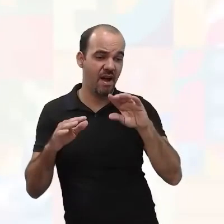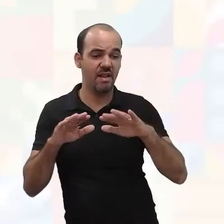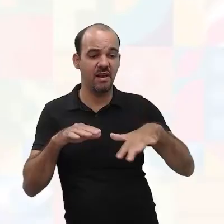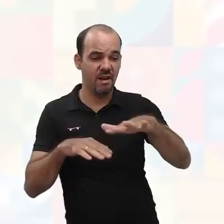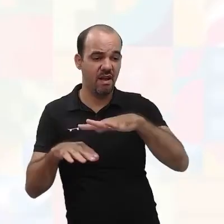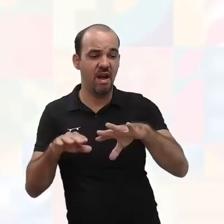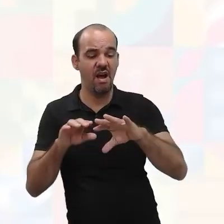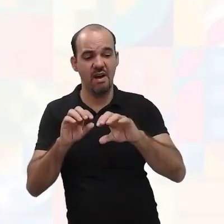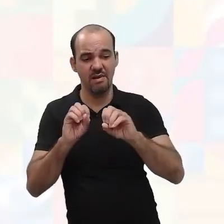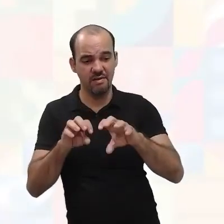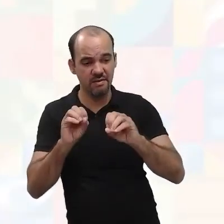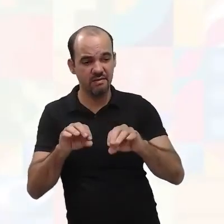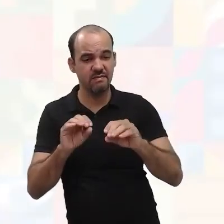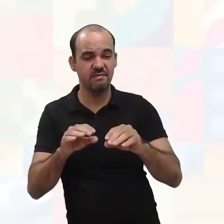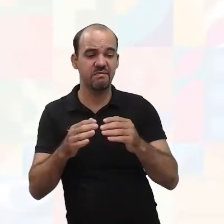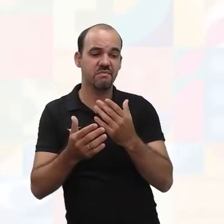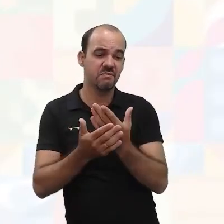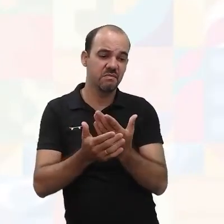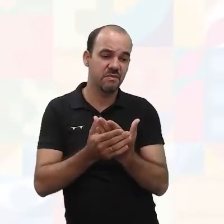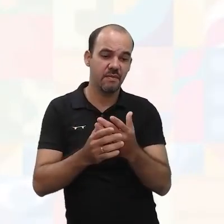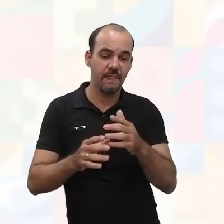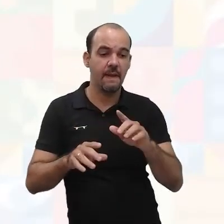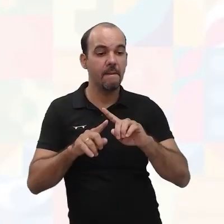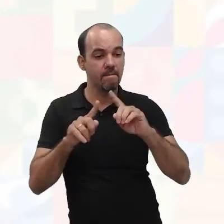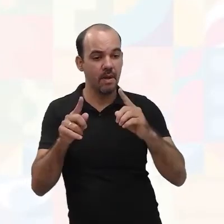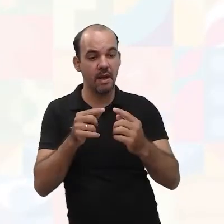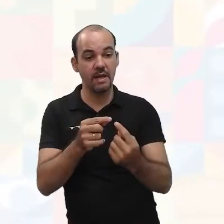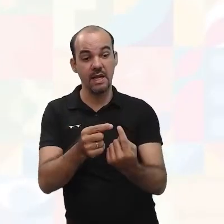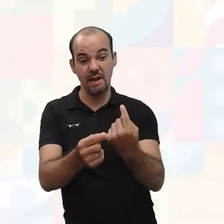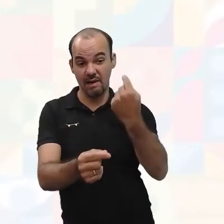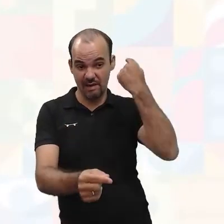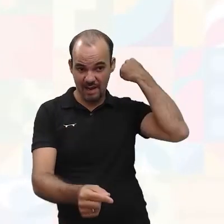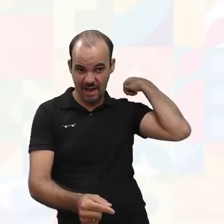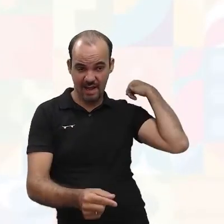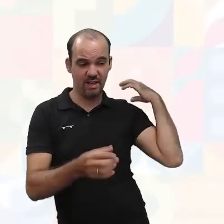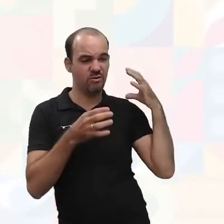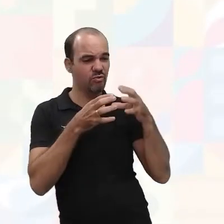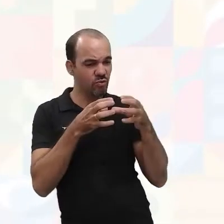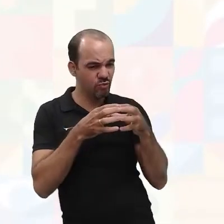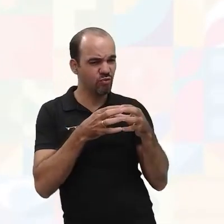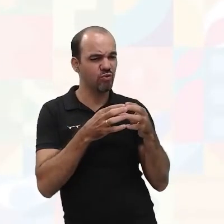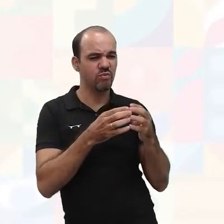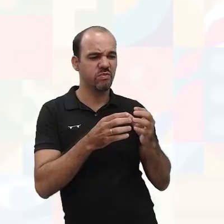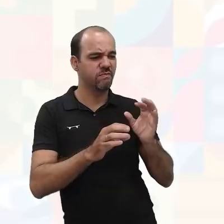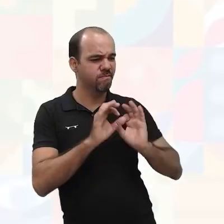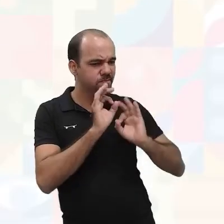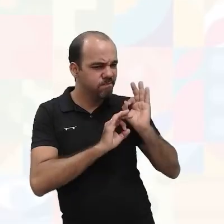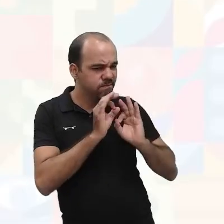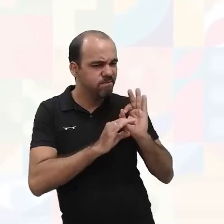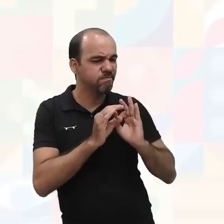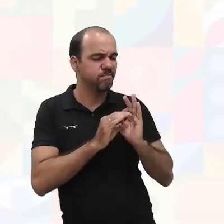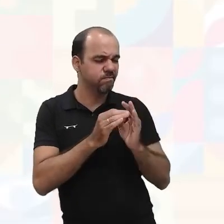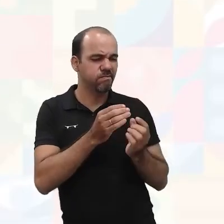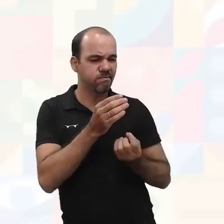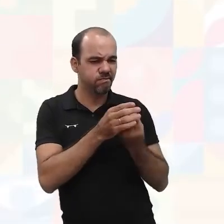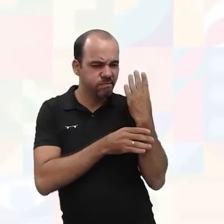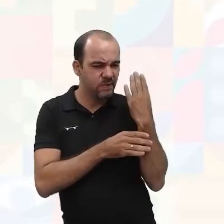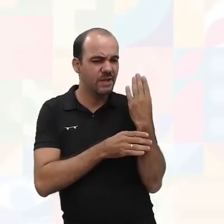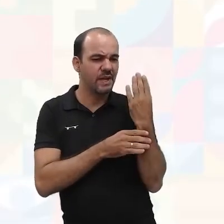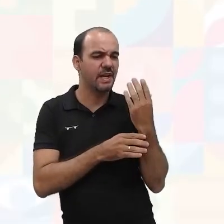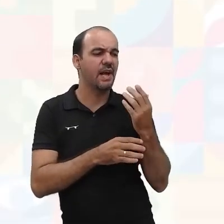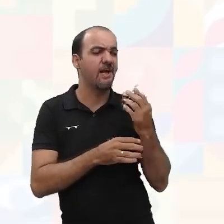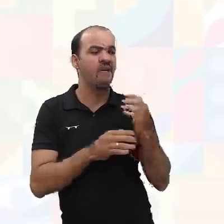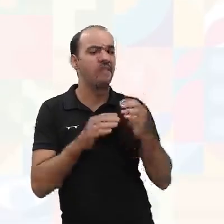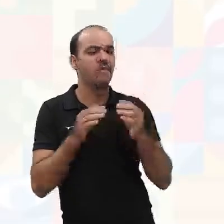o mérito, não apaga o fato dos pioneiros da educação terem sim trazido importantes transformações para se pensar,